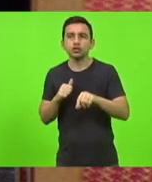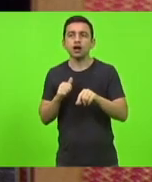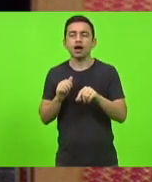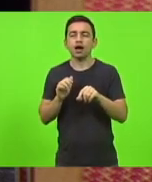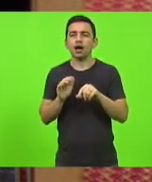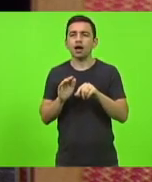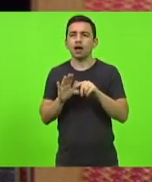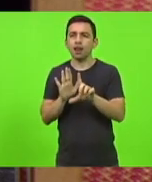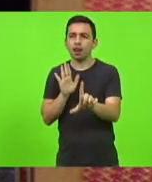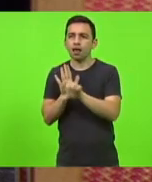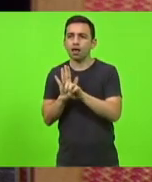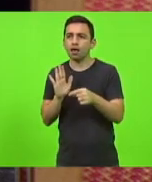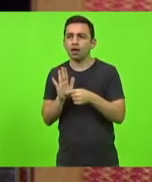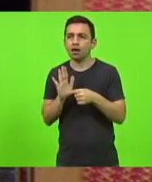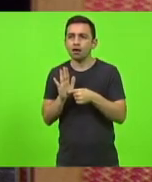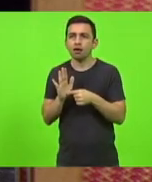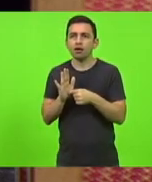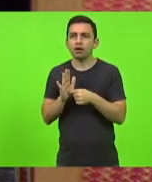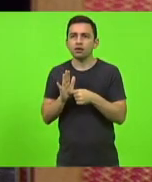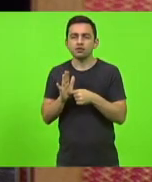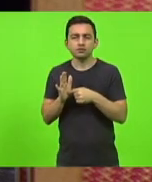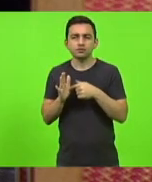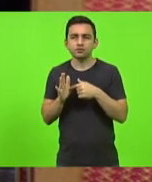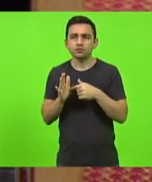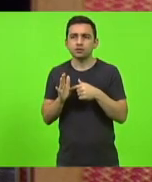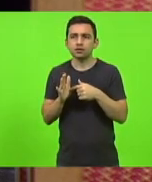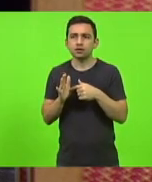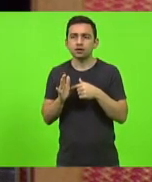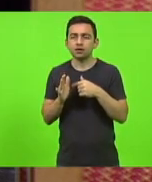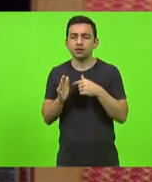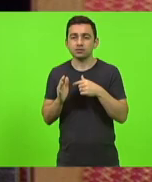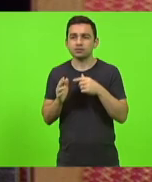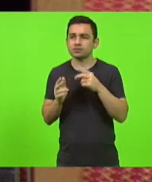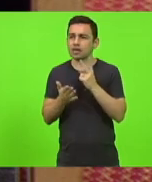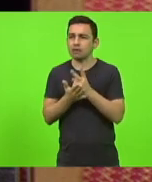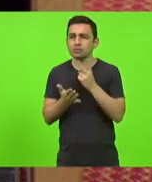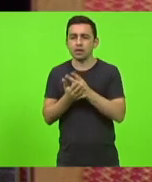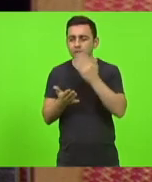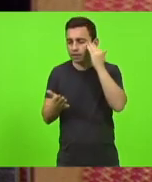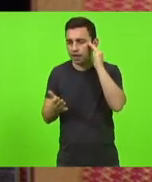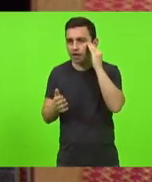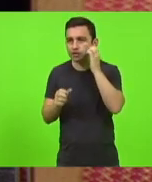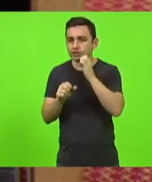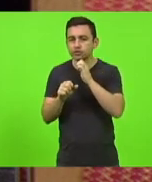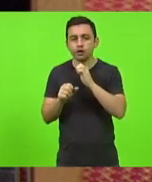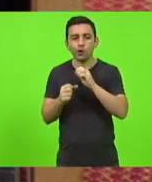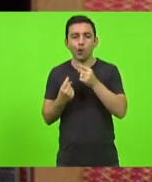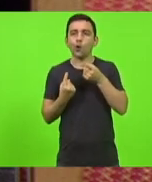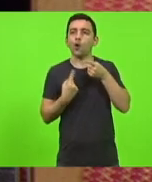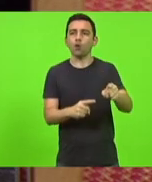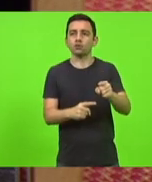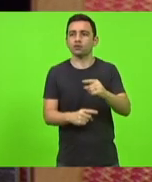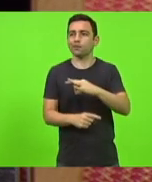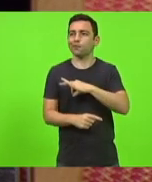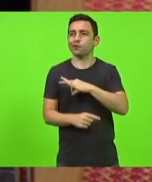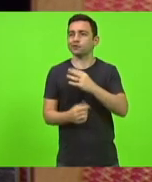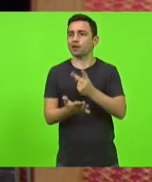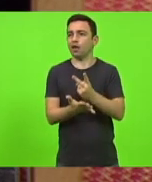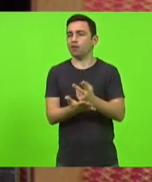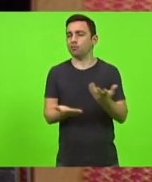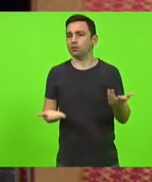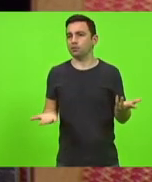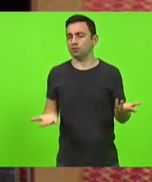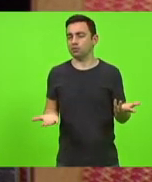legislação, tem sido interpretado sempre contra o policial. Infelizmente, essa